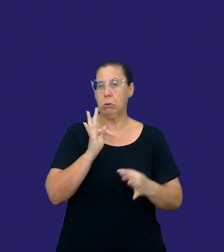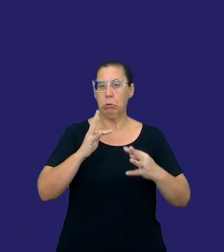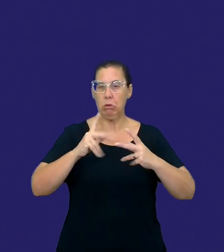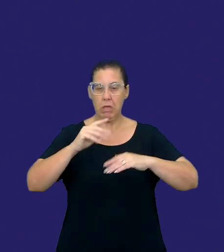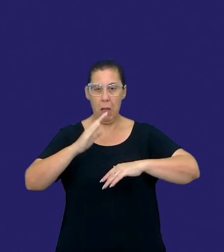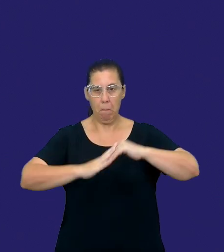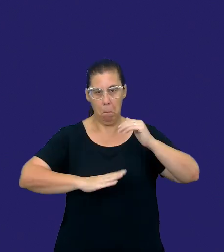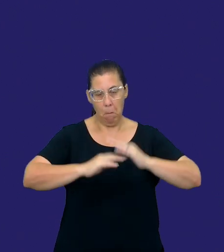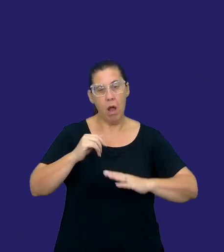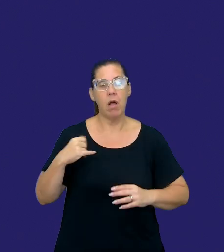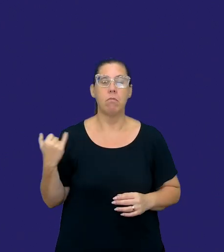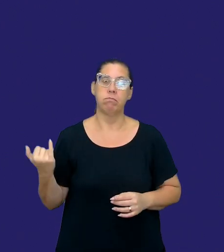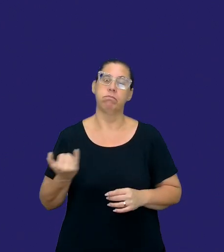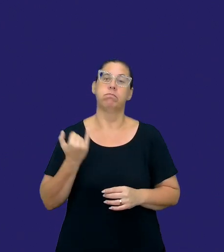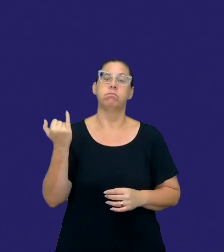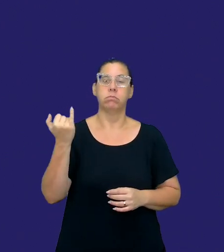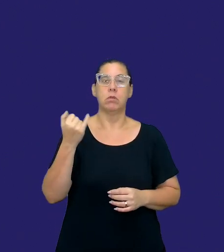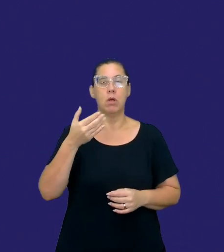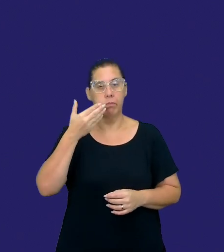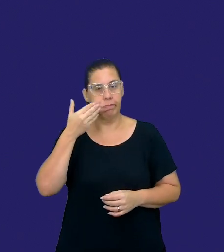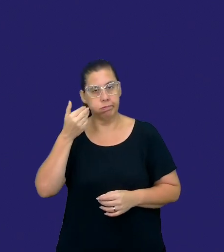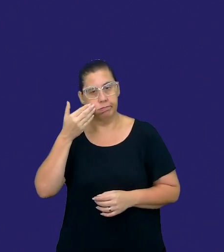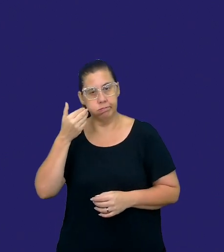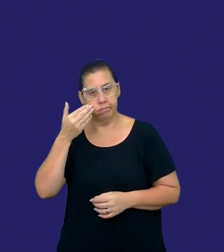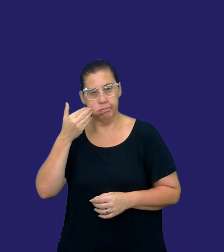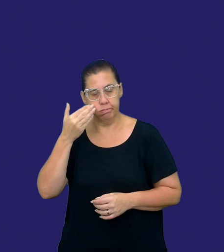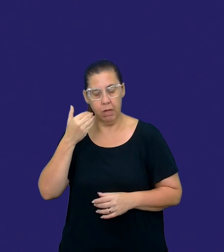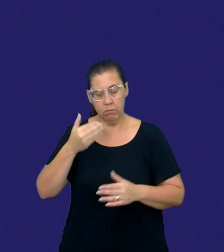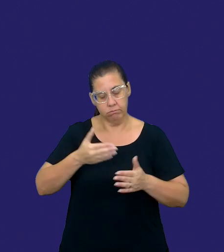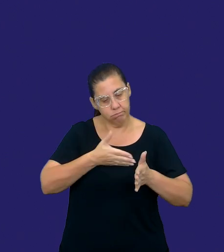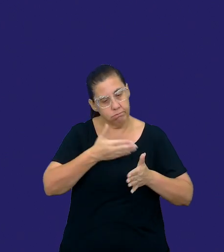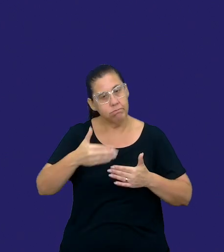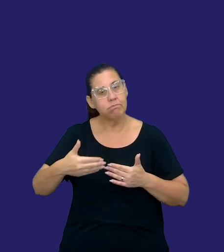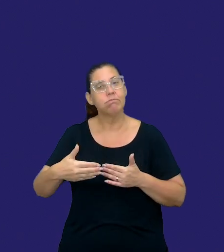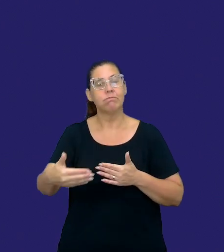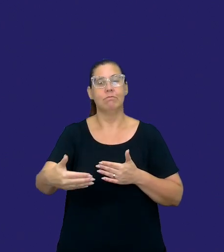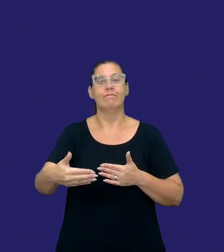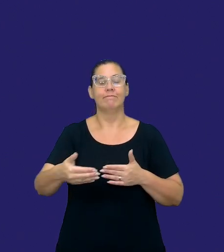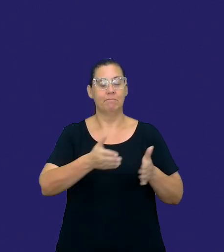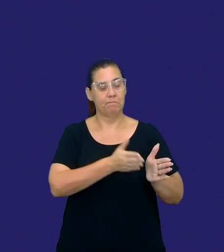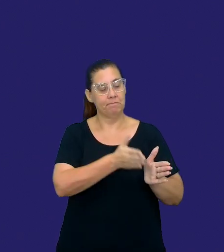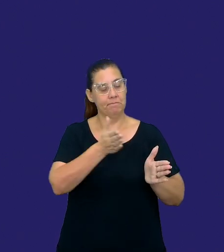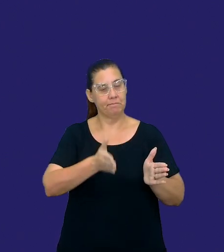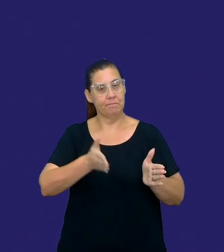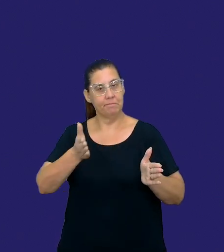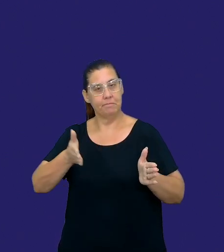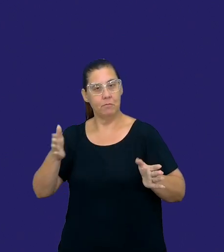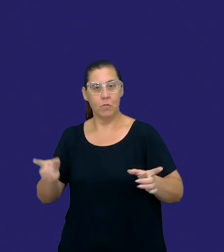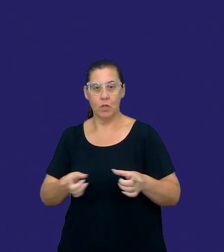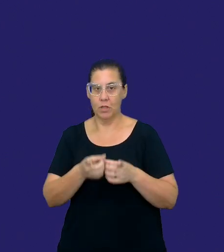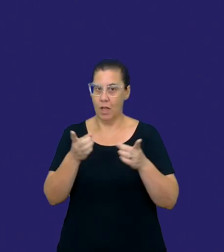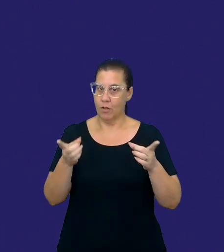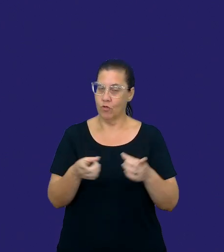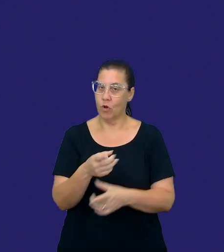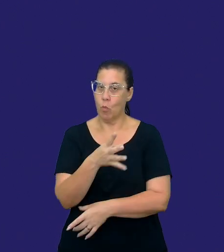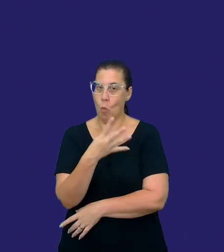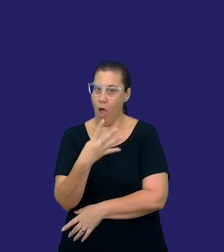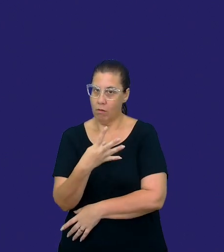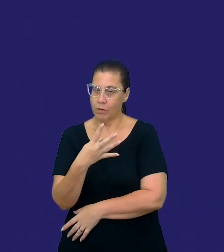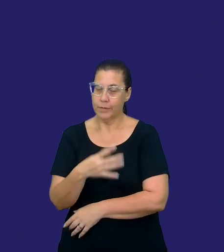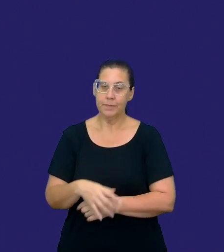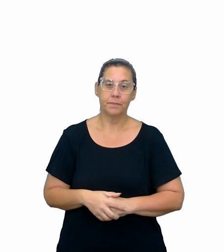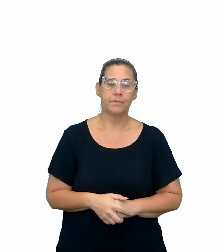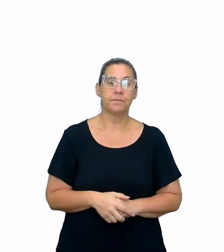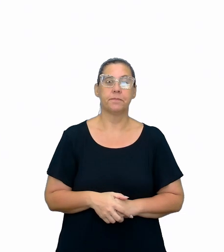habilidades essenciais que serão exploradas ao longo da sequência didática 4.